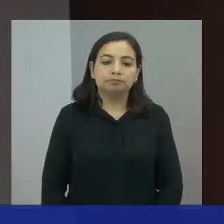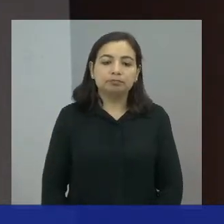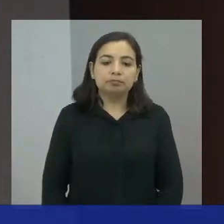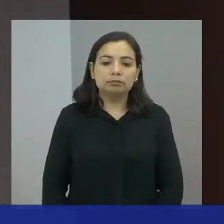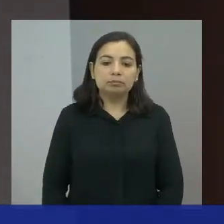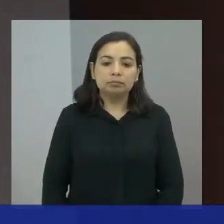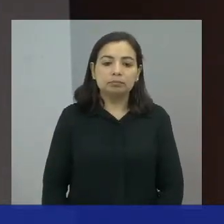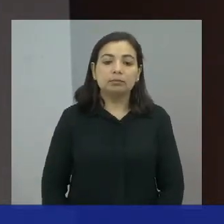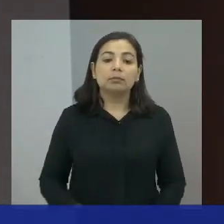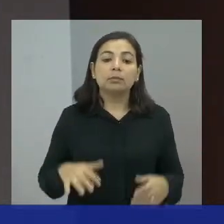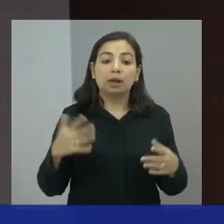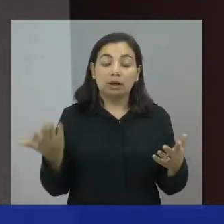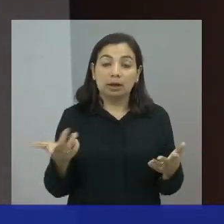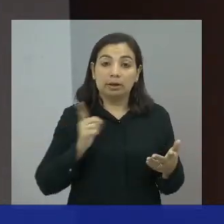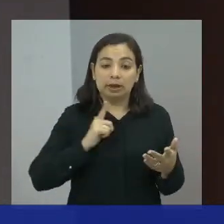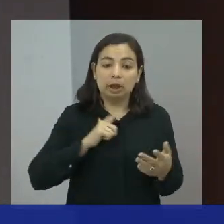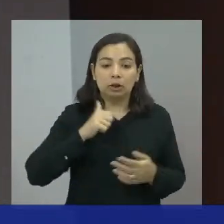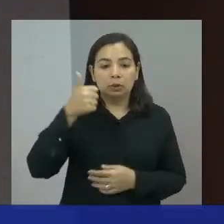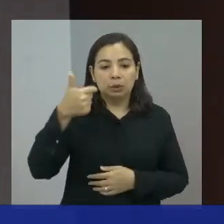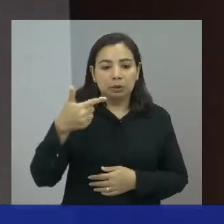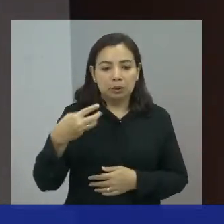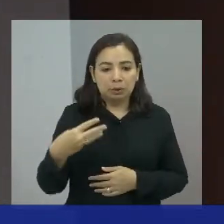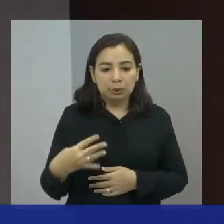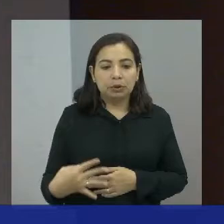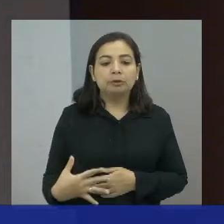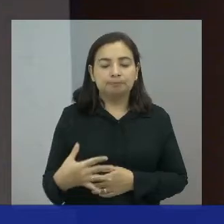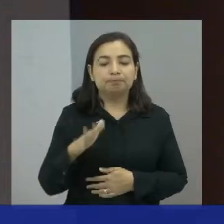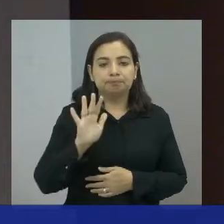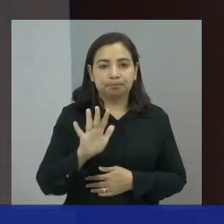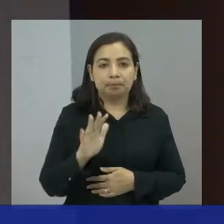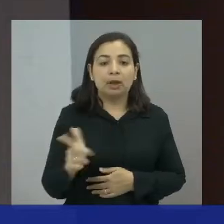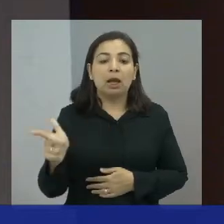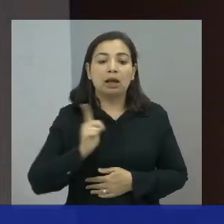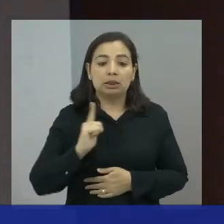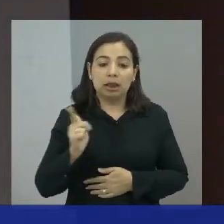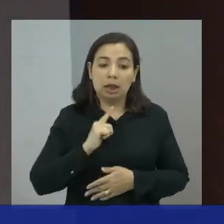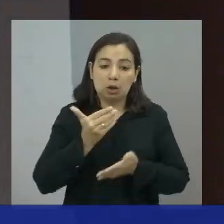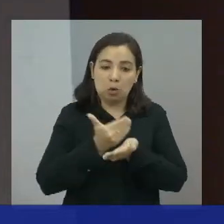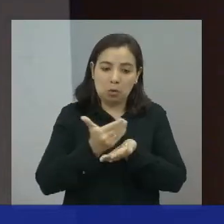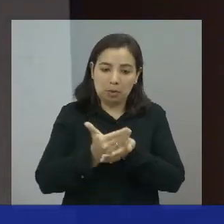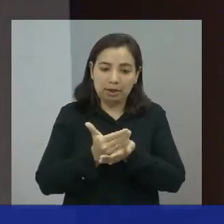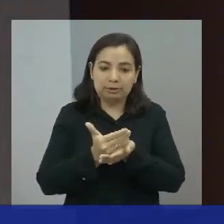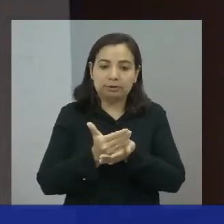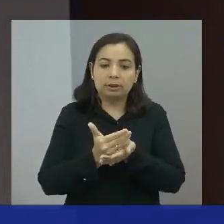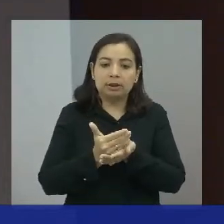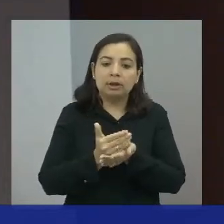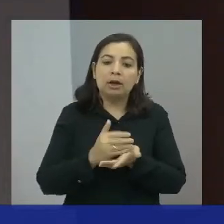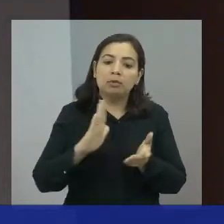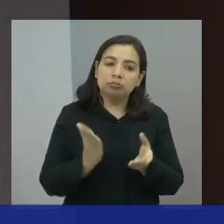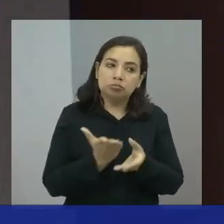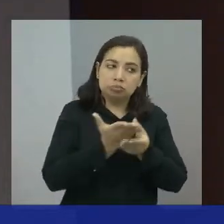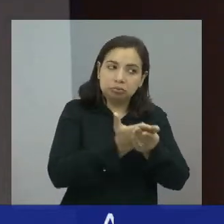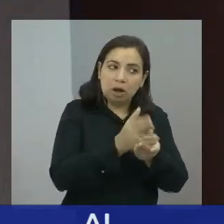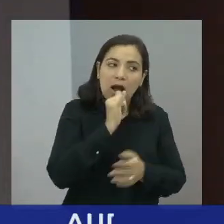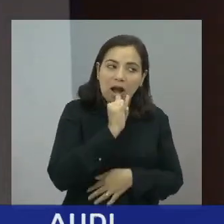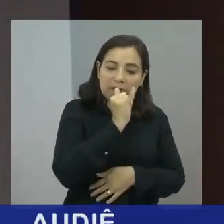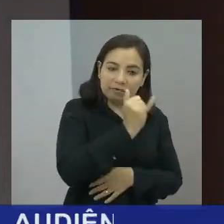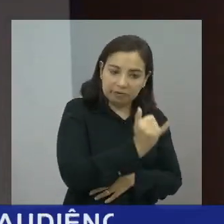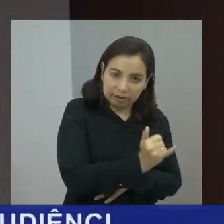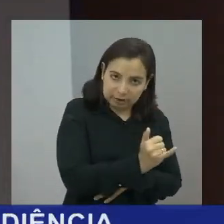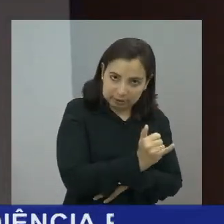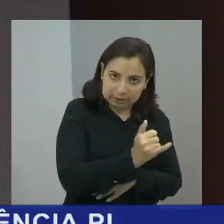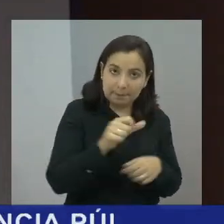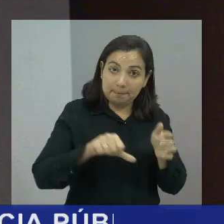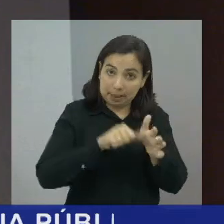sistematizando ele, em linhas gerais. Ele começa com essa autuação, quando for o caso de